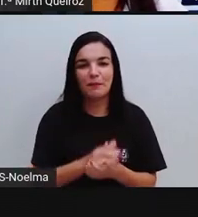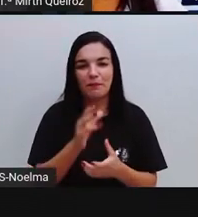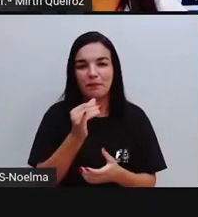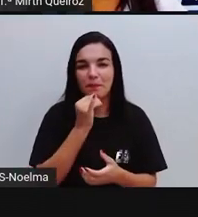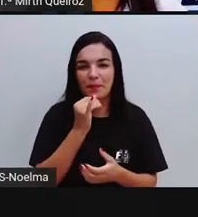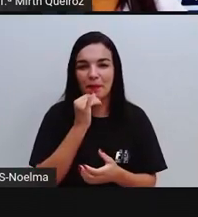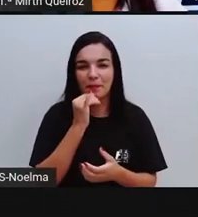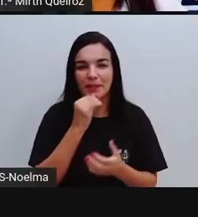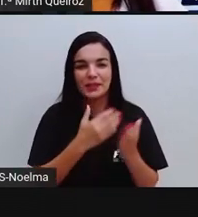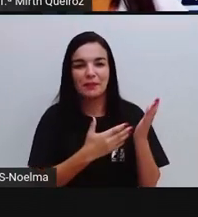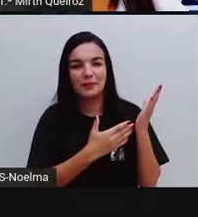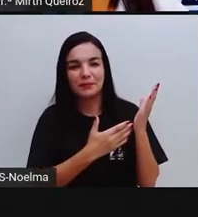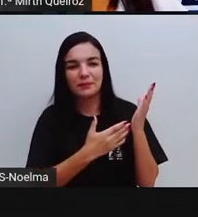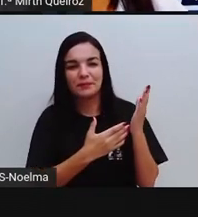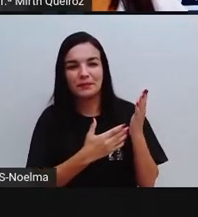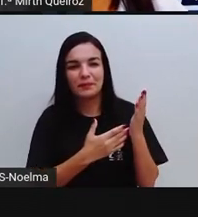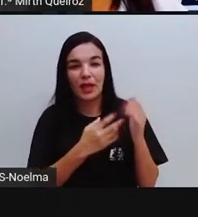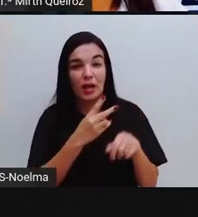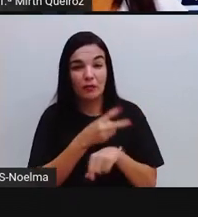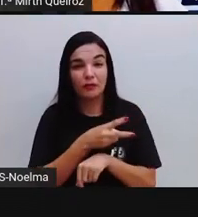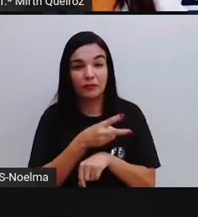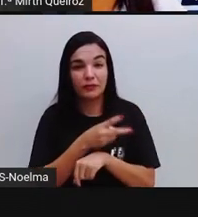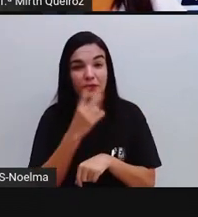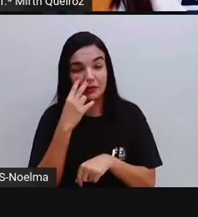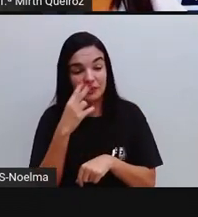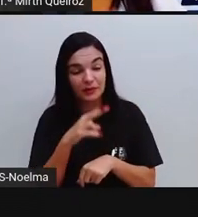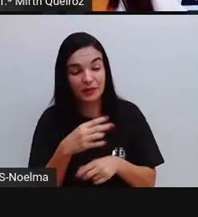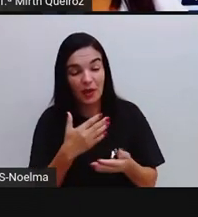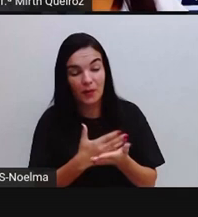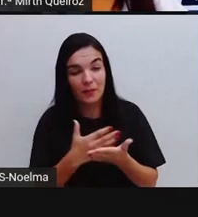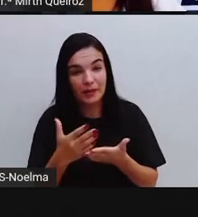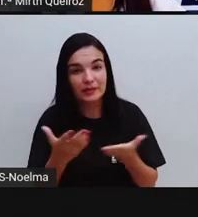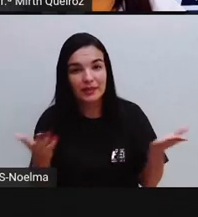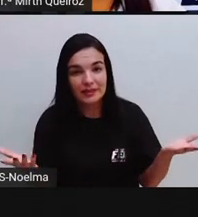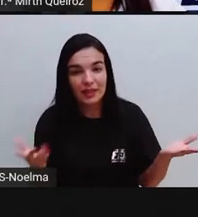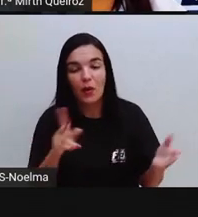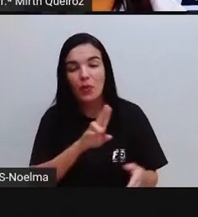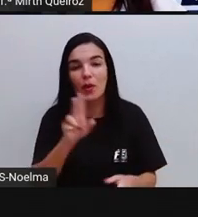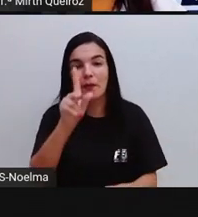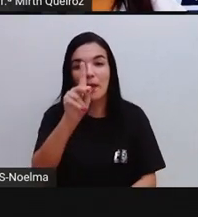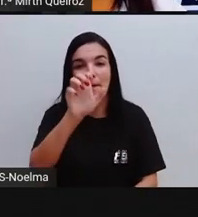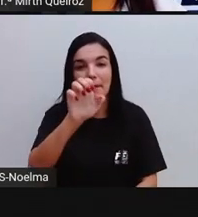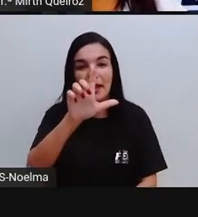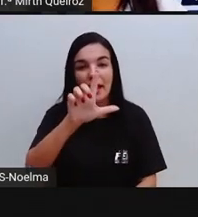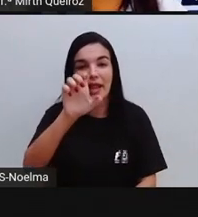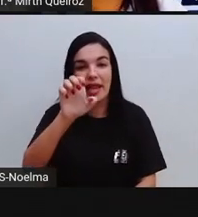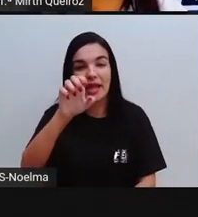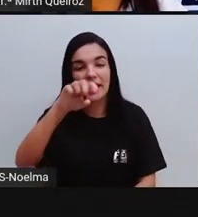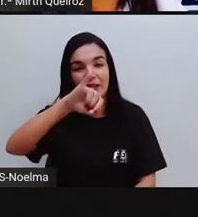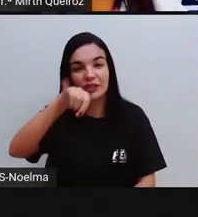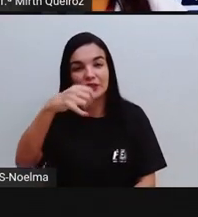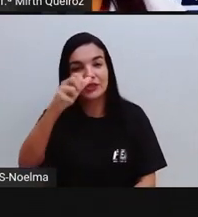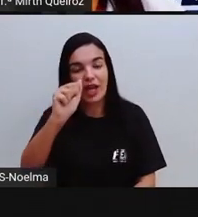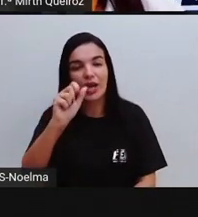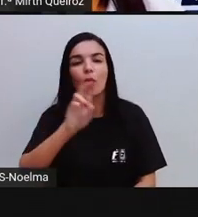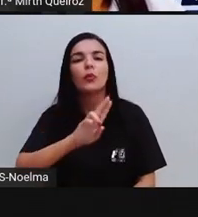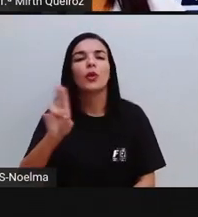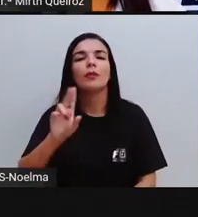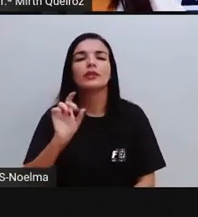nesse cordel, que a gente viu no início, né? Sobre peleja, que é algo que no Nordeste